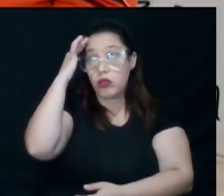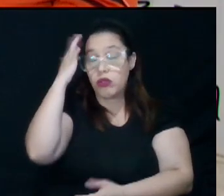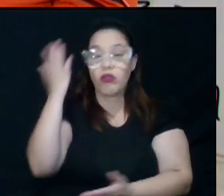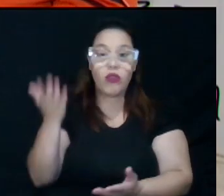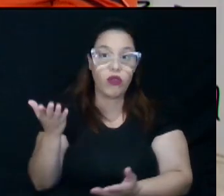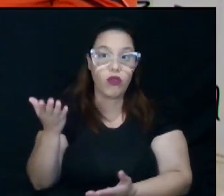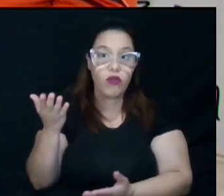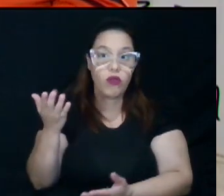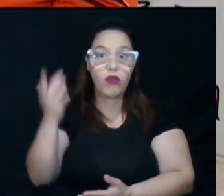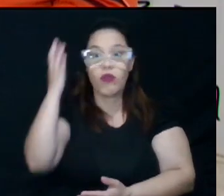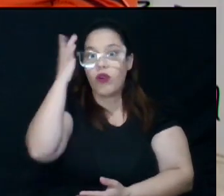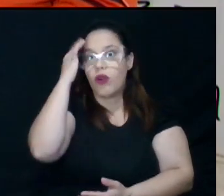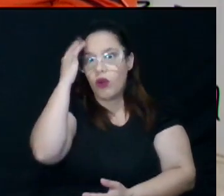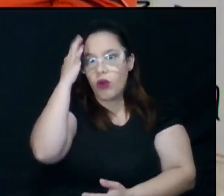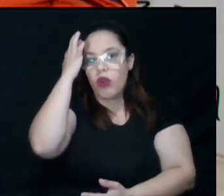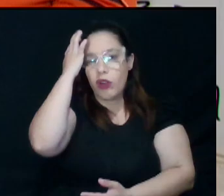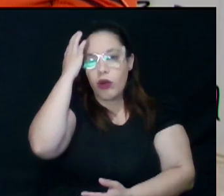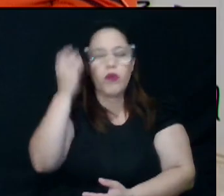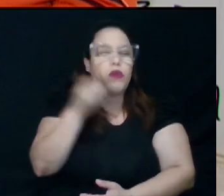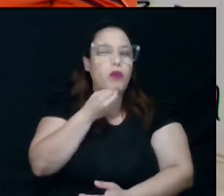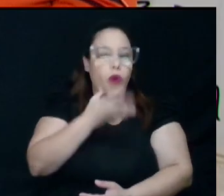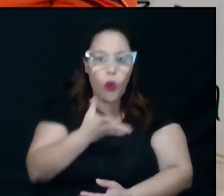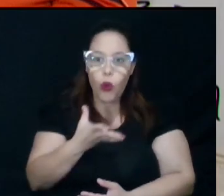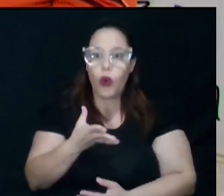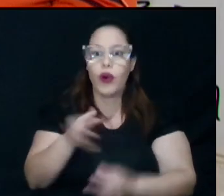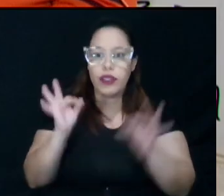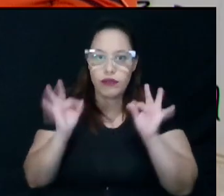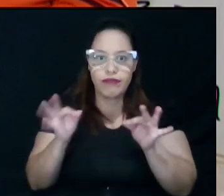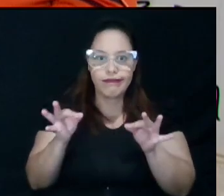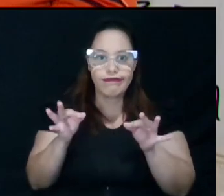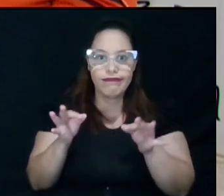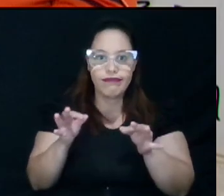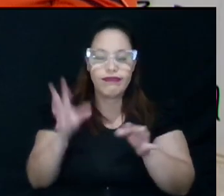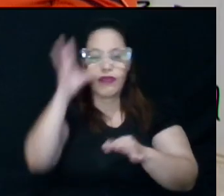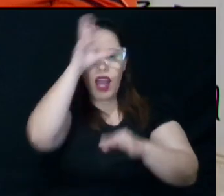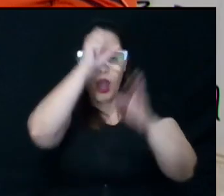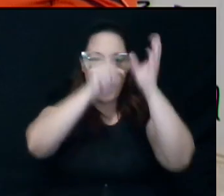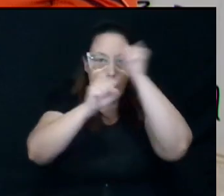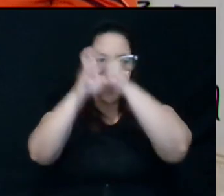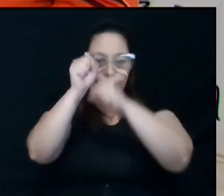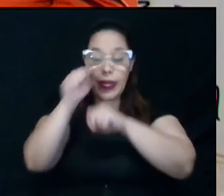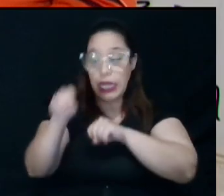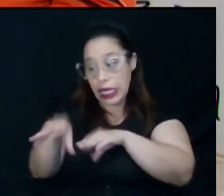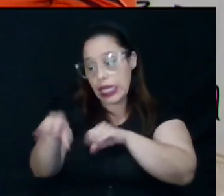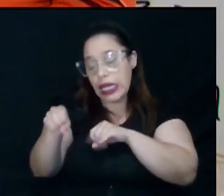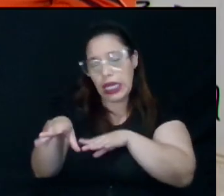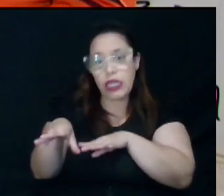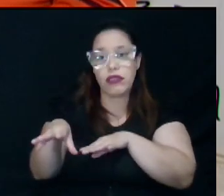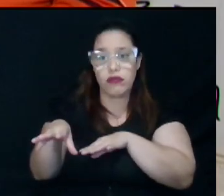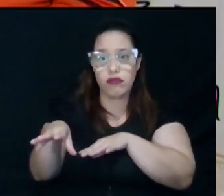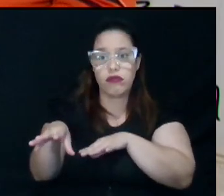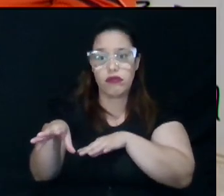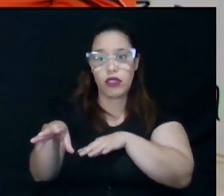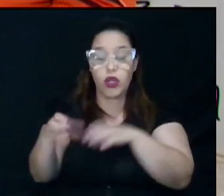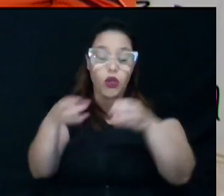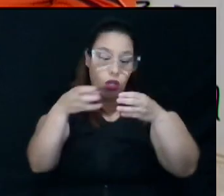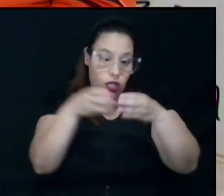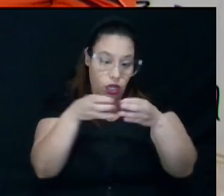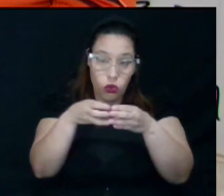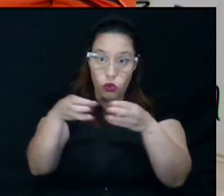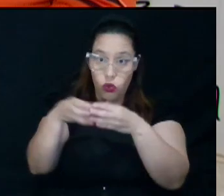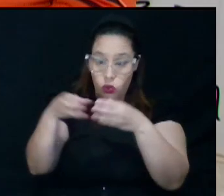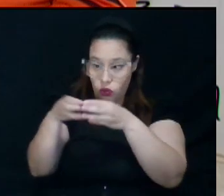e muito eficaz. Opa! A melhor forma de aprender é ensinando. Então, quando a gente está em grupo, nós